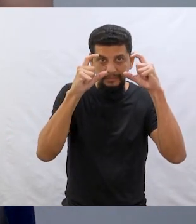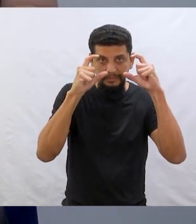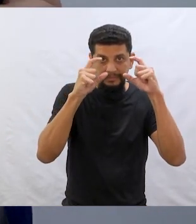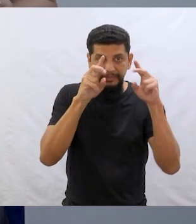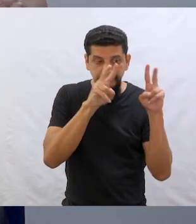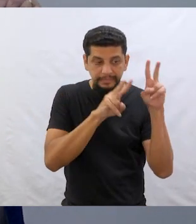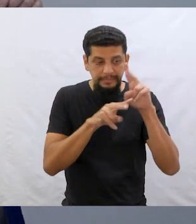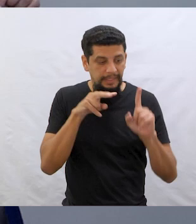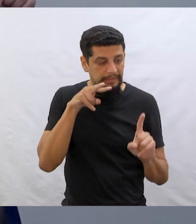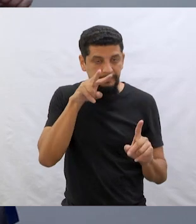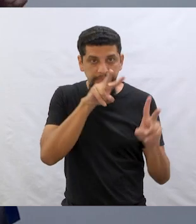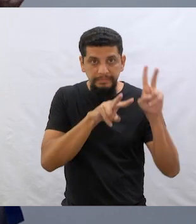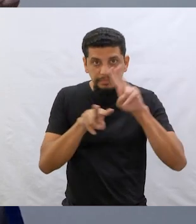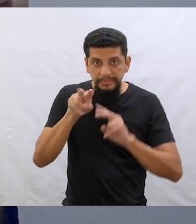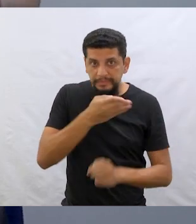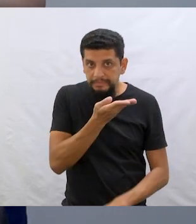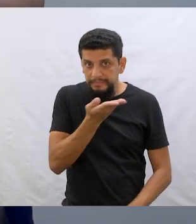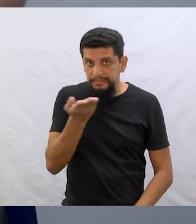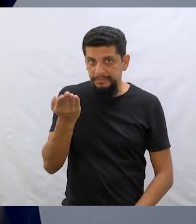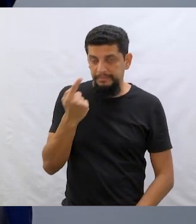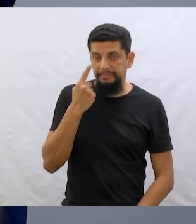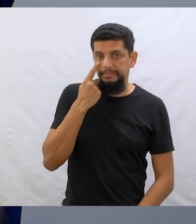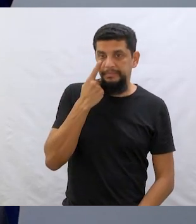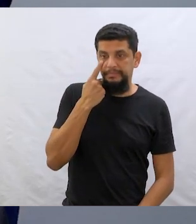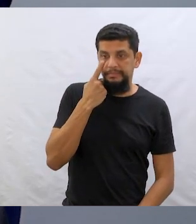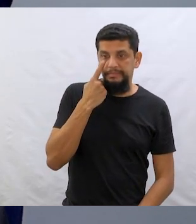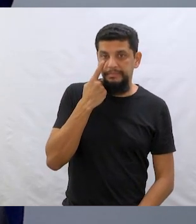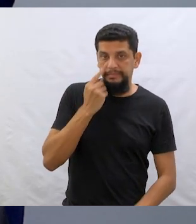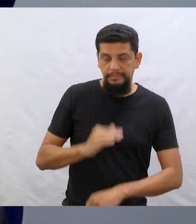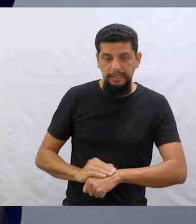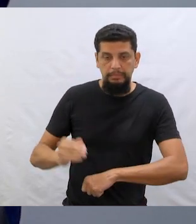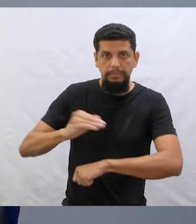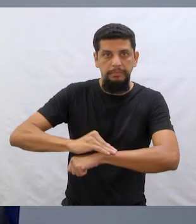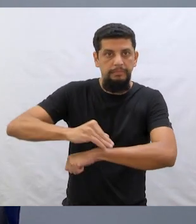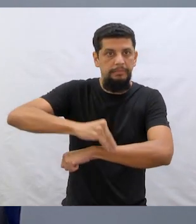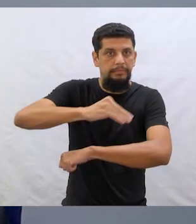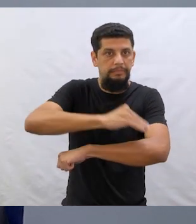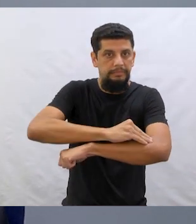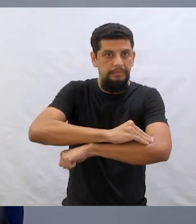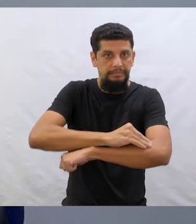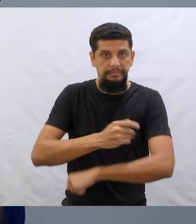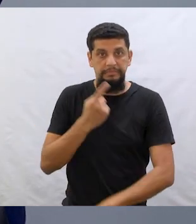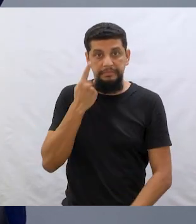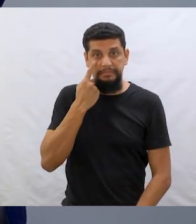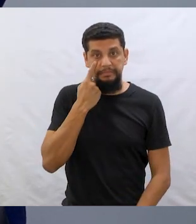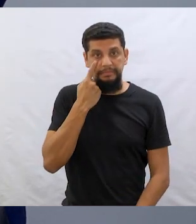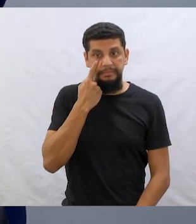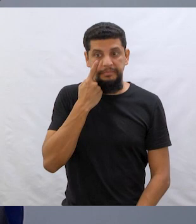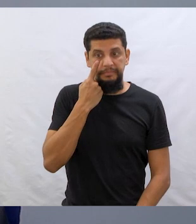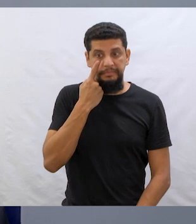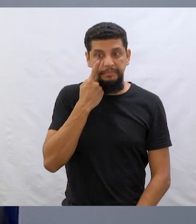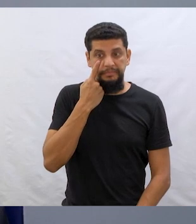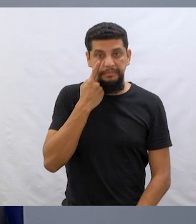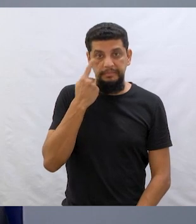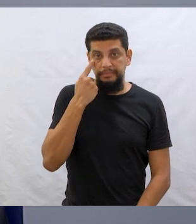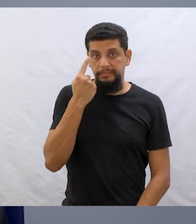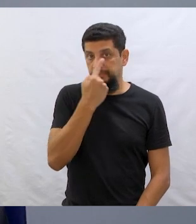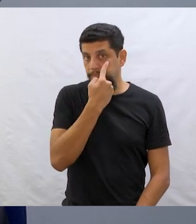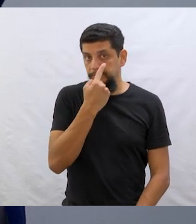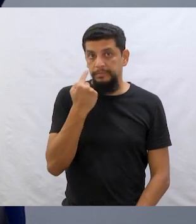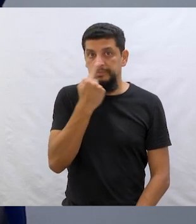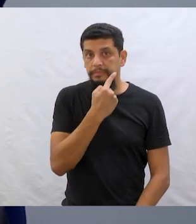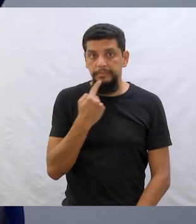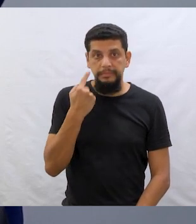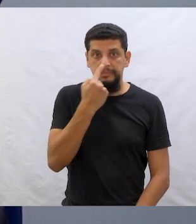Tá olhando pra vocês, ó. Olha! E o sapo, olha só. Ele tem os olhos,